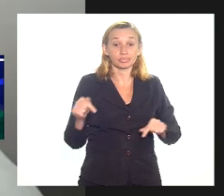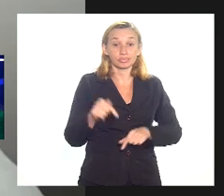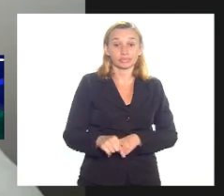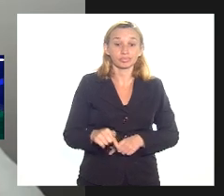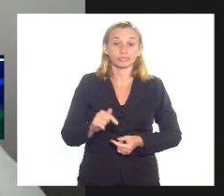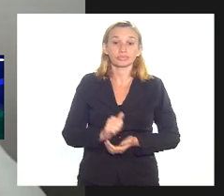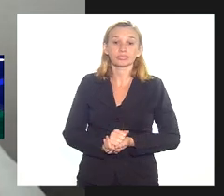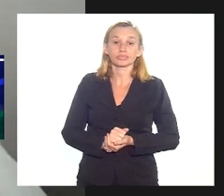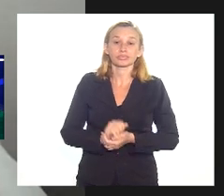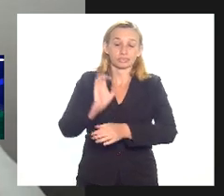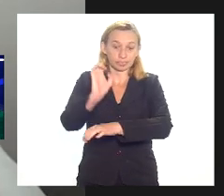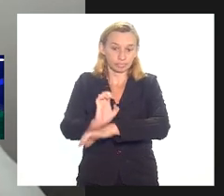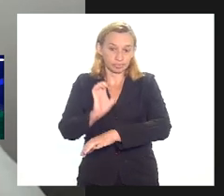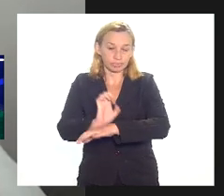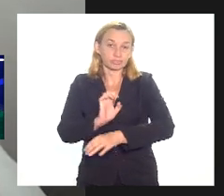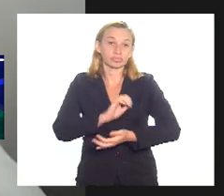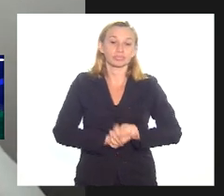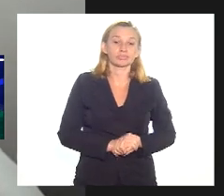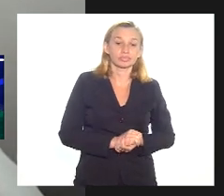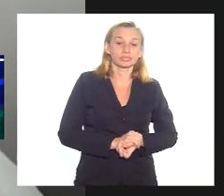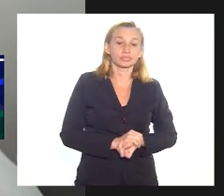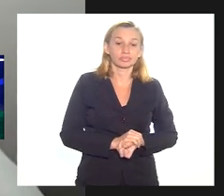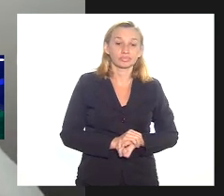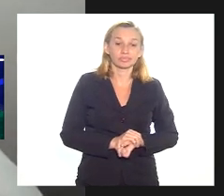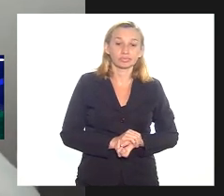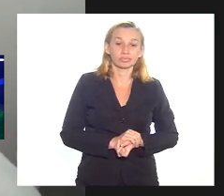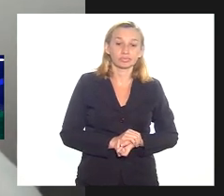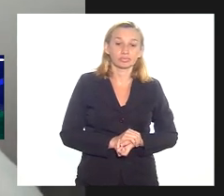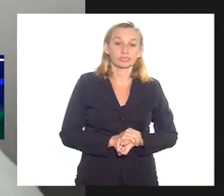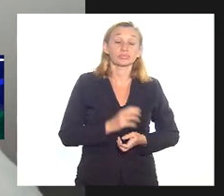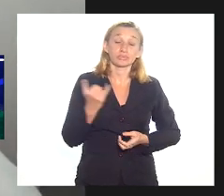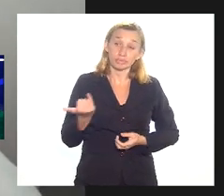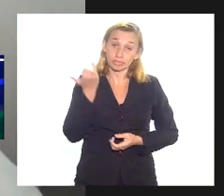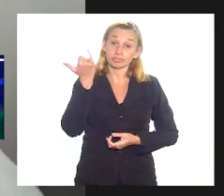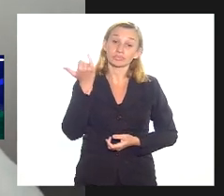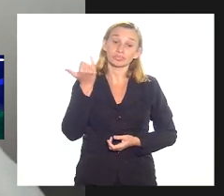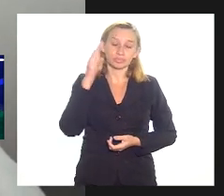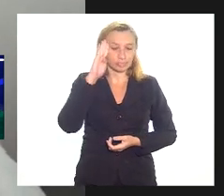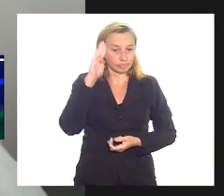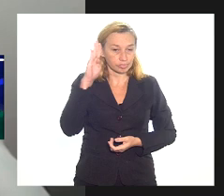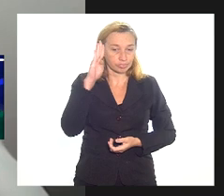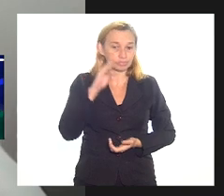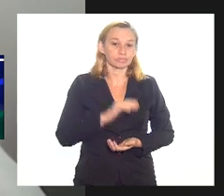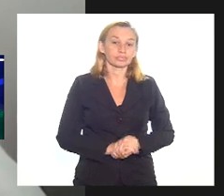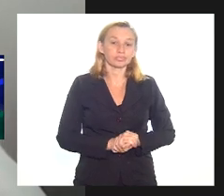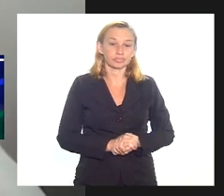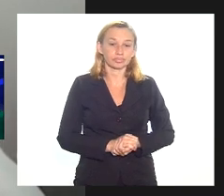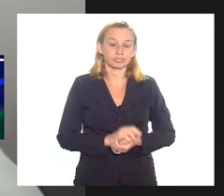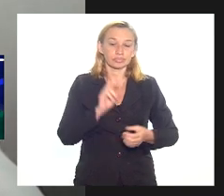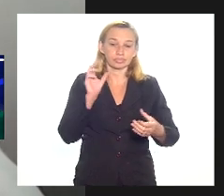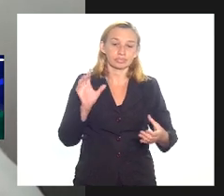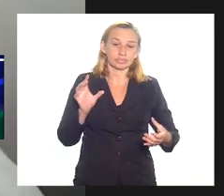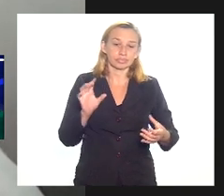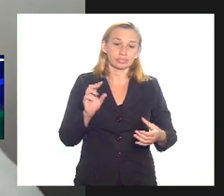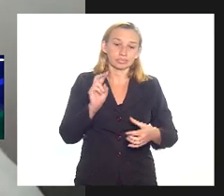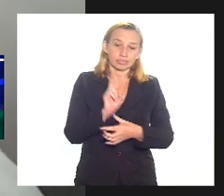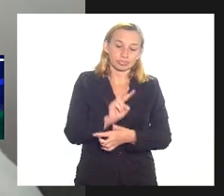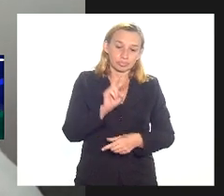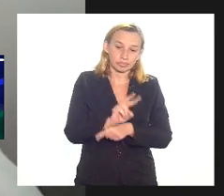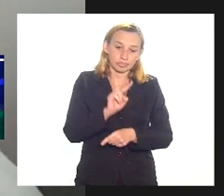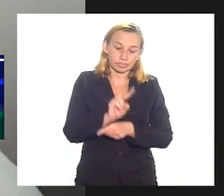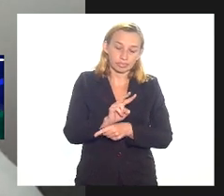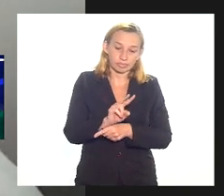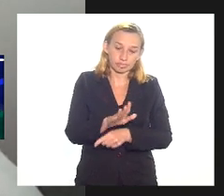no âmbito estadual, com relevância, importância e fundamental para a proteção das nossas crianças